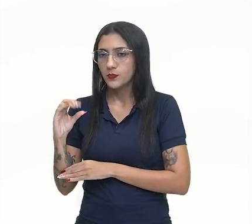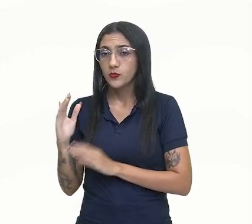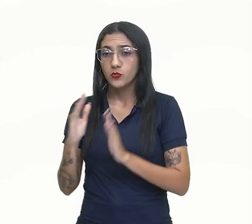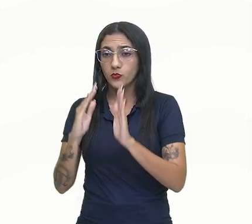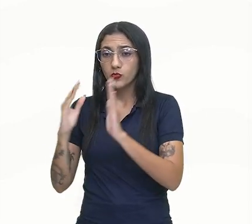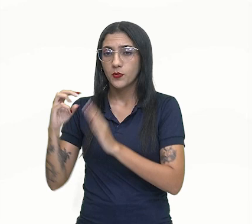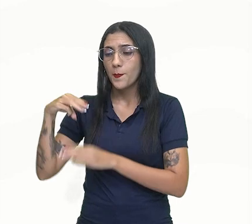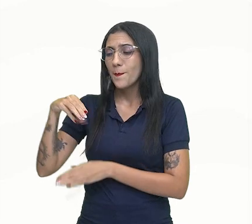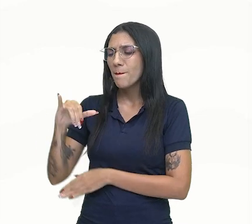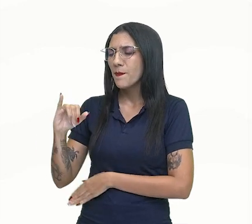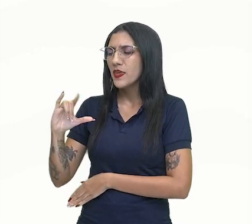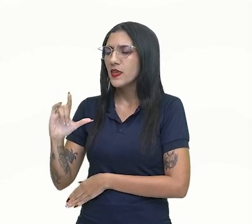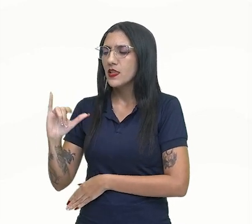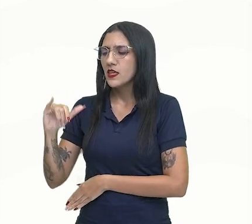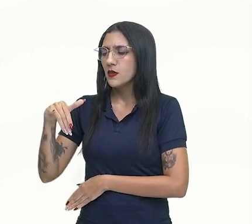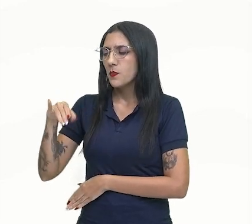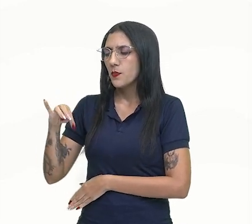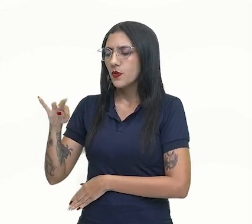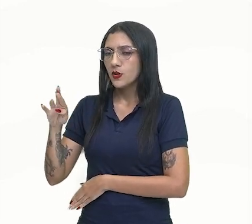milímetro. Lembraram?